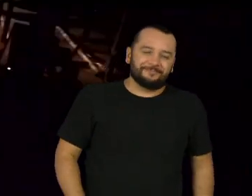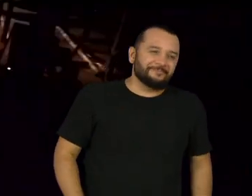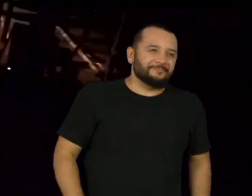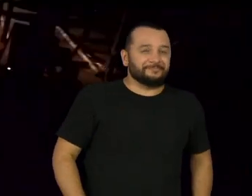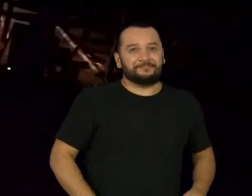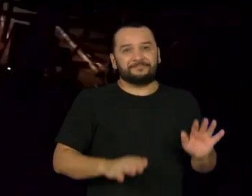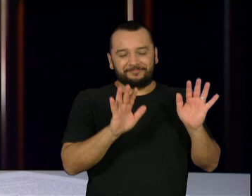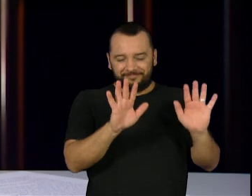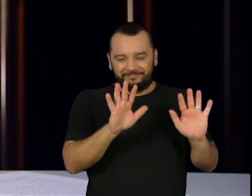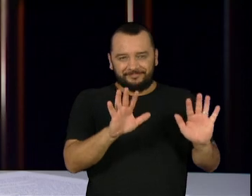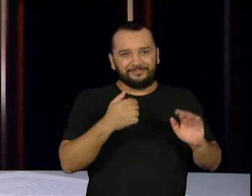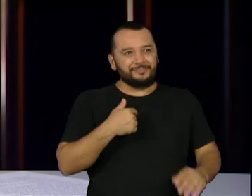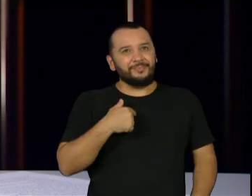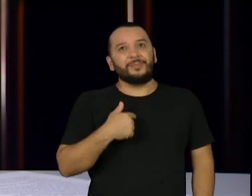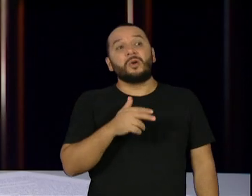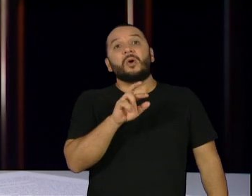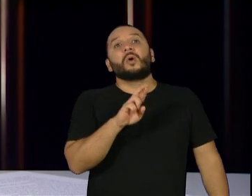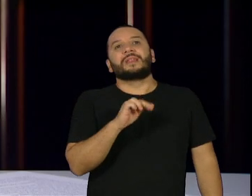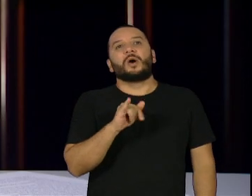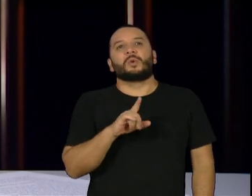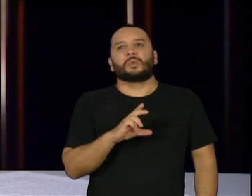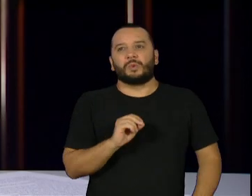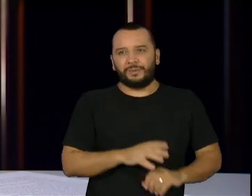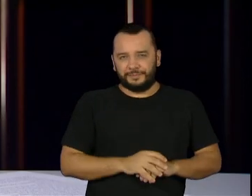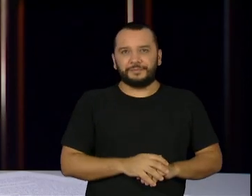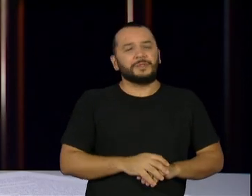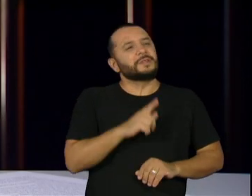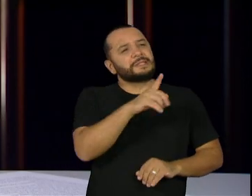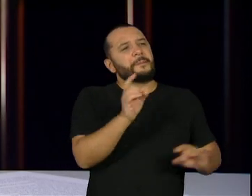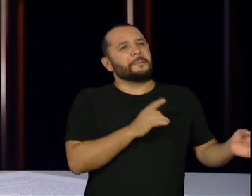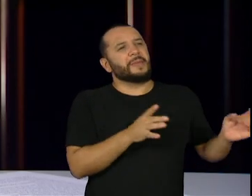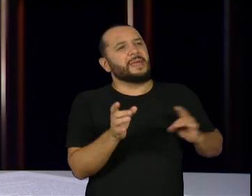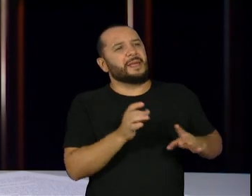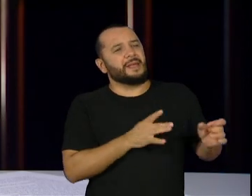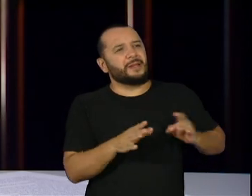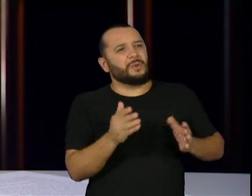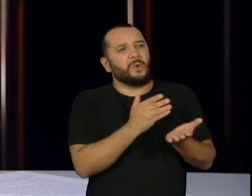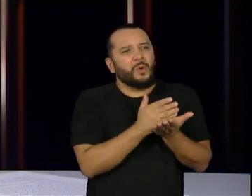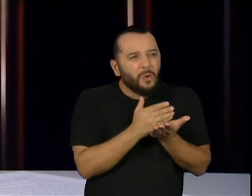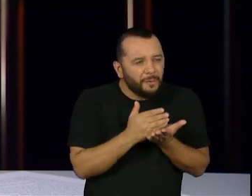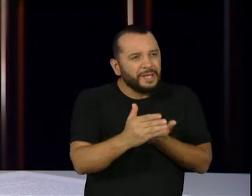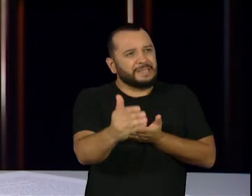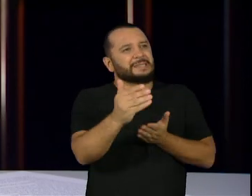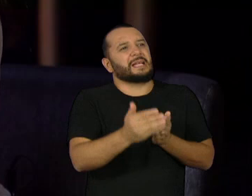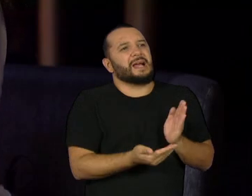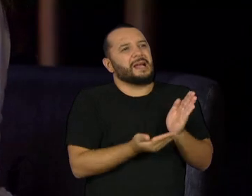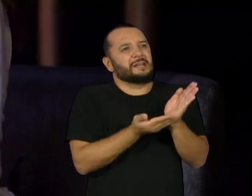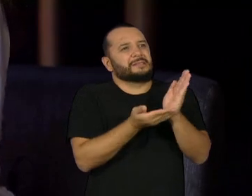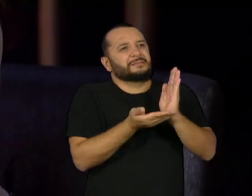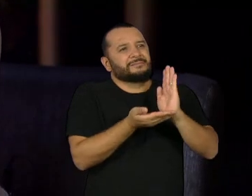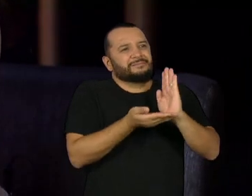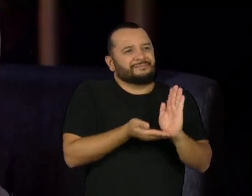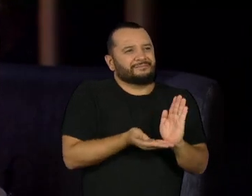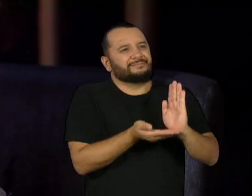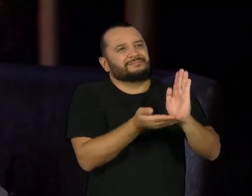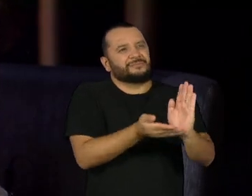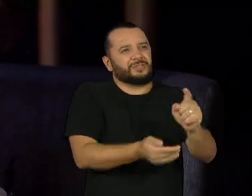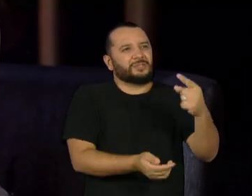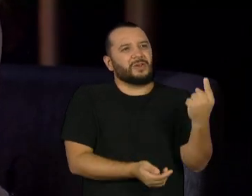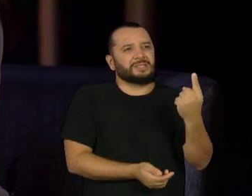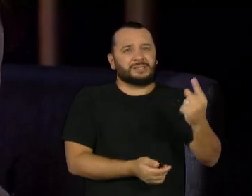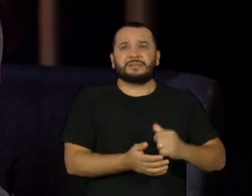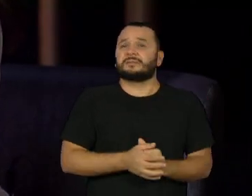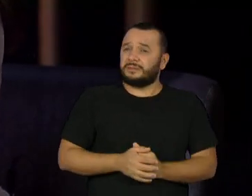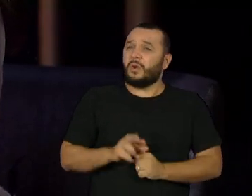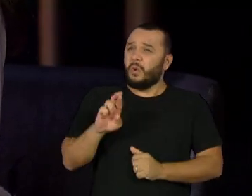Olha aqui, o Ronaldo vai aí. Quais são os seus maiores medos ao iniciar uma navegação sozinha? Ronaldo tocou num